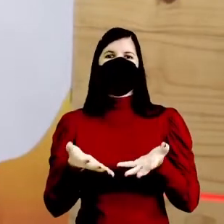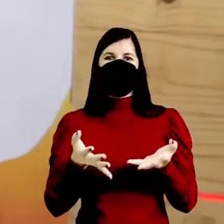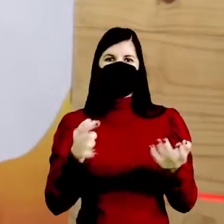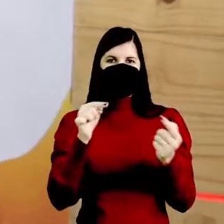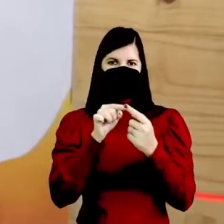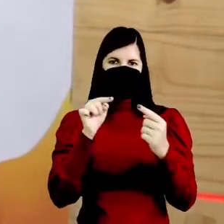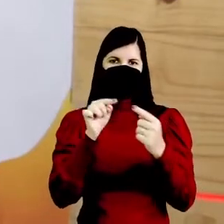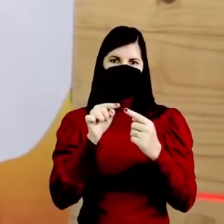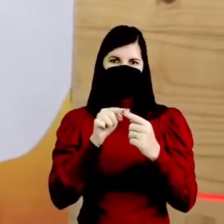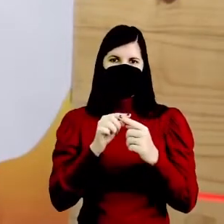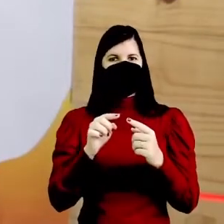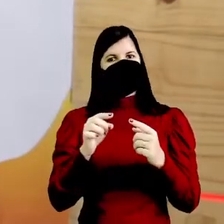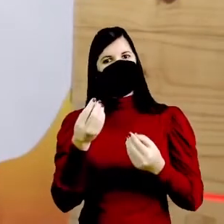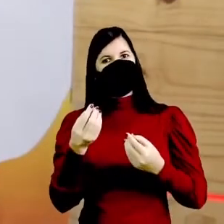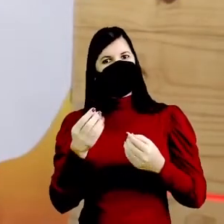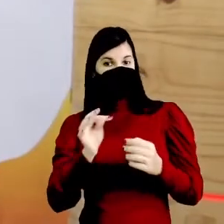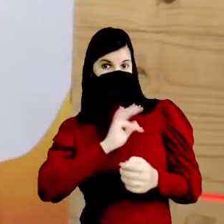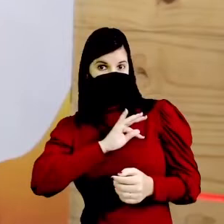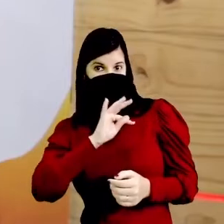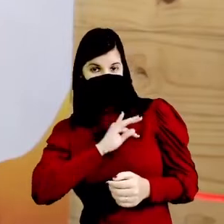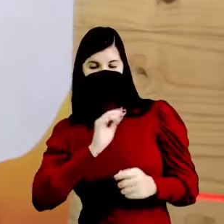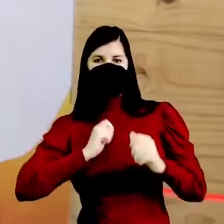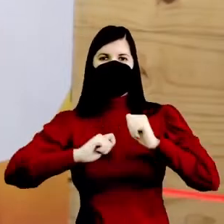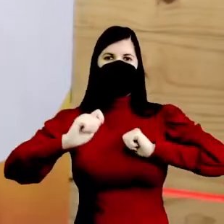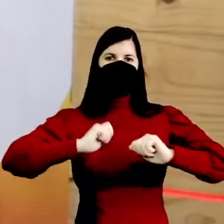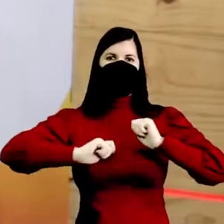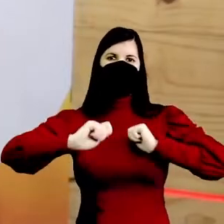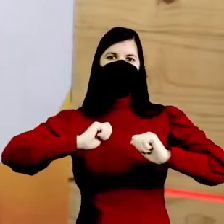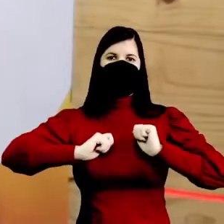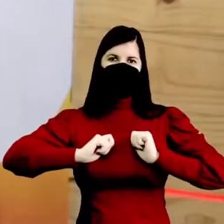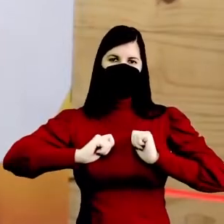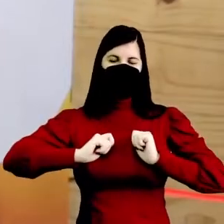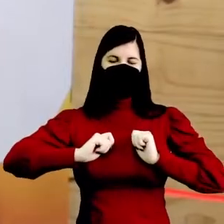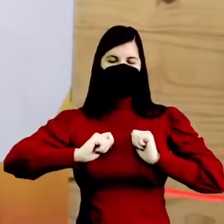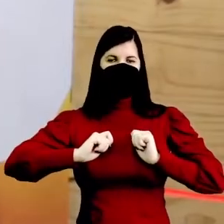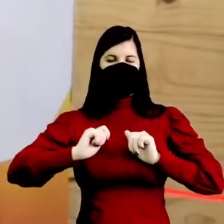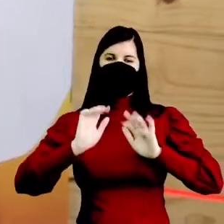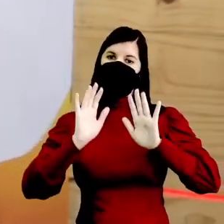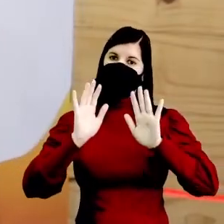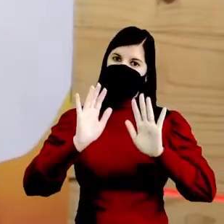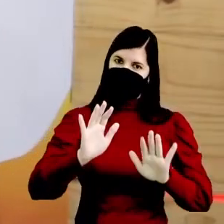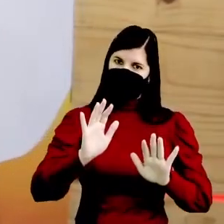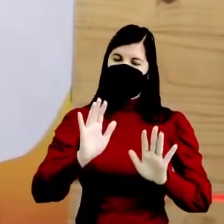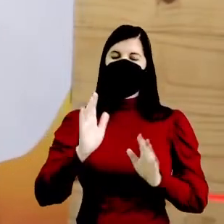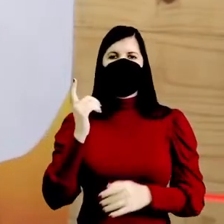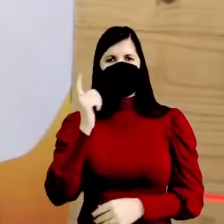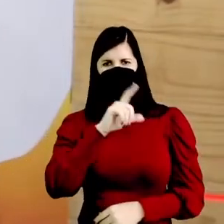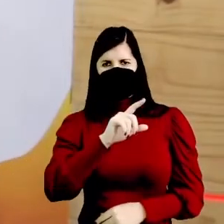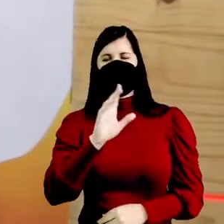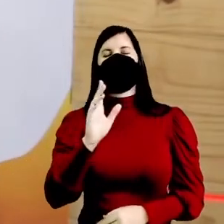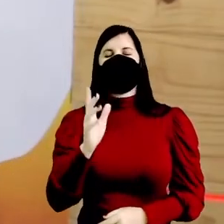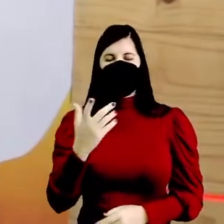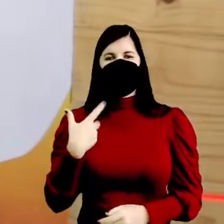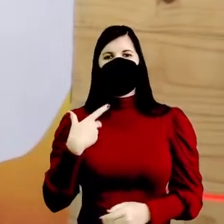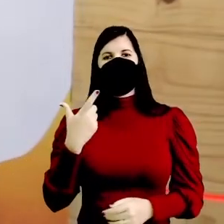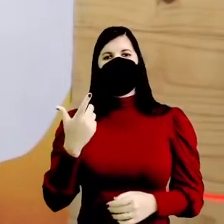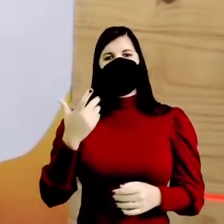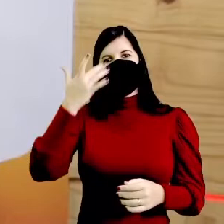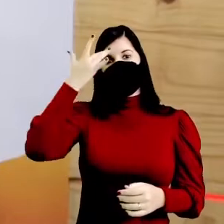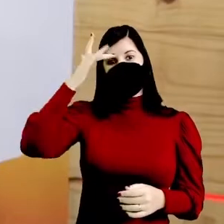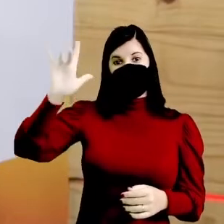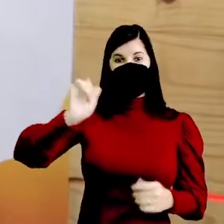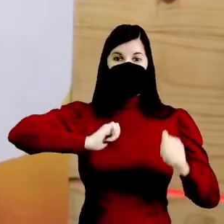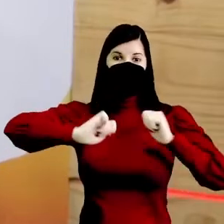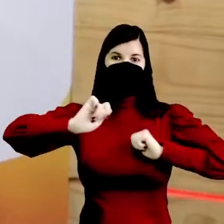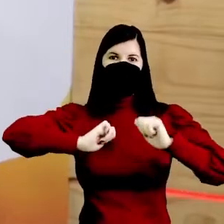aplicando algumas formas de administração de forma empírica. Então, a gente já vai matando que a gente não sabe nada